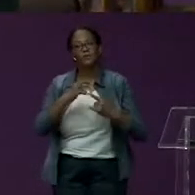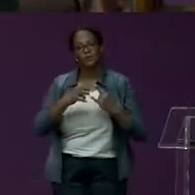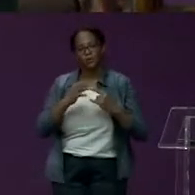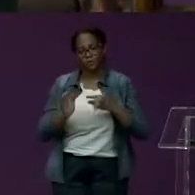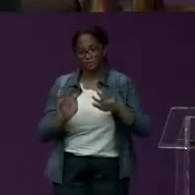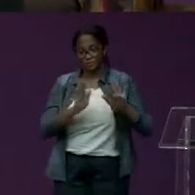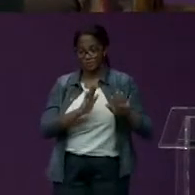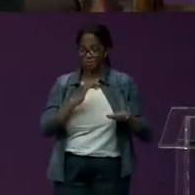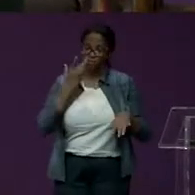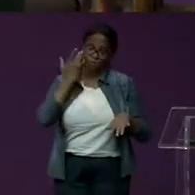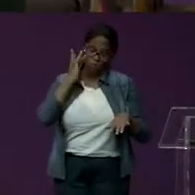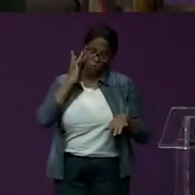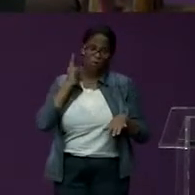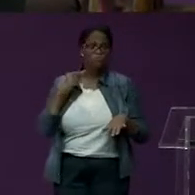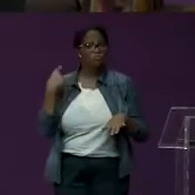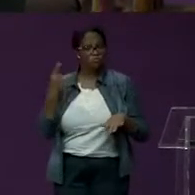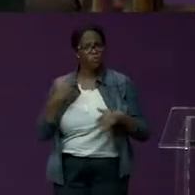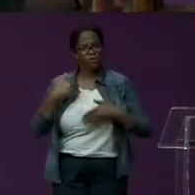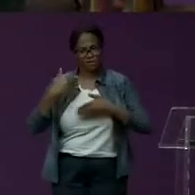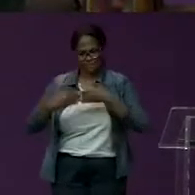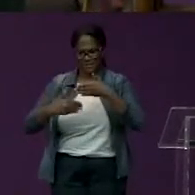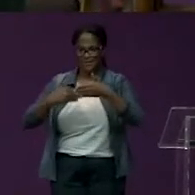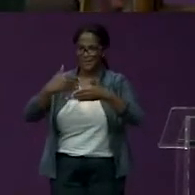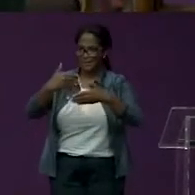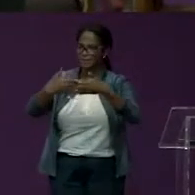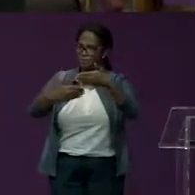que nós avançamos muito do ponto de